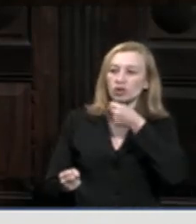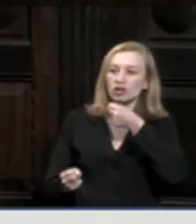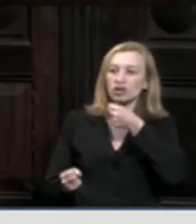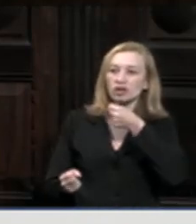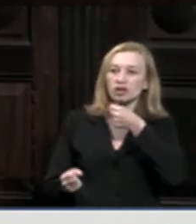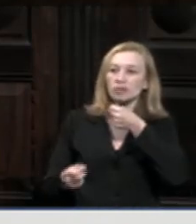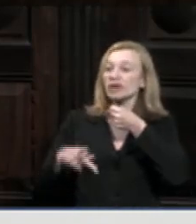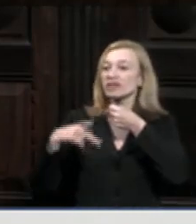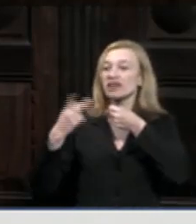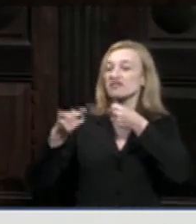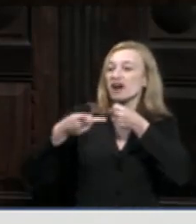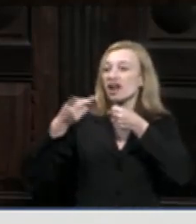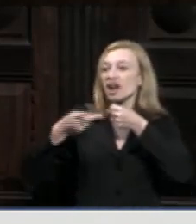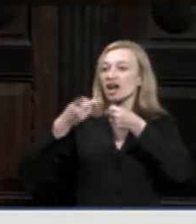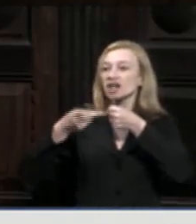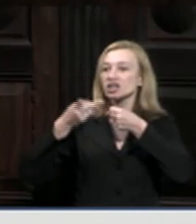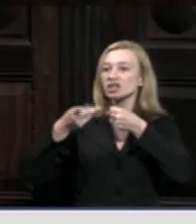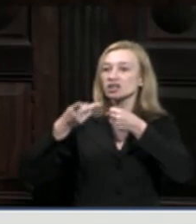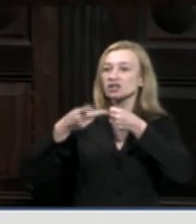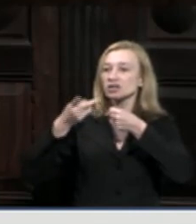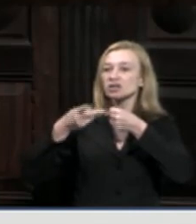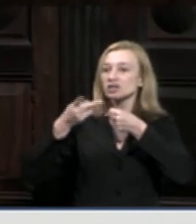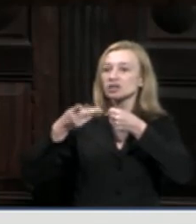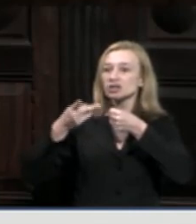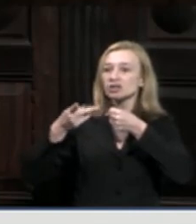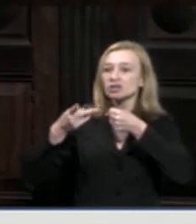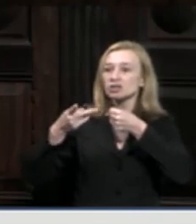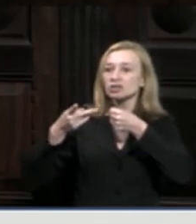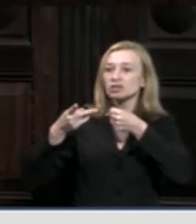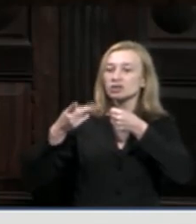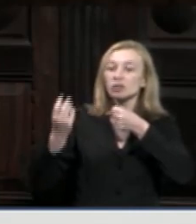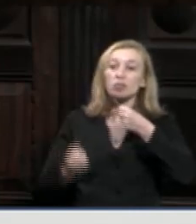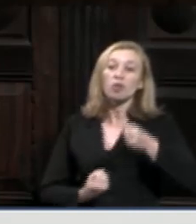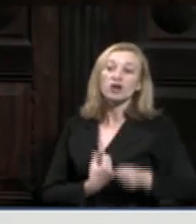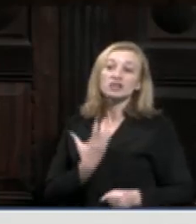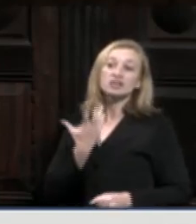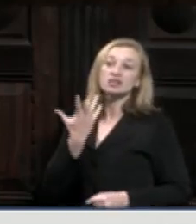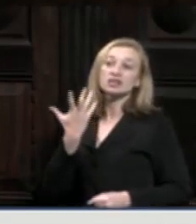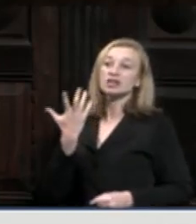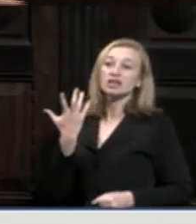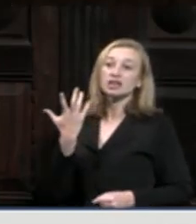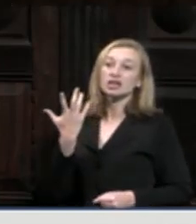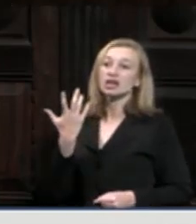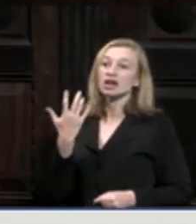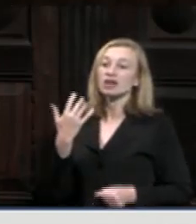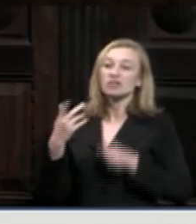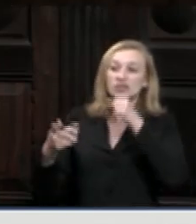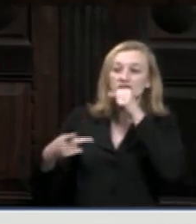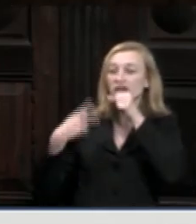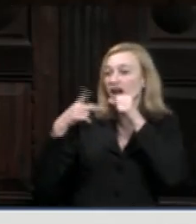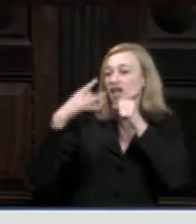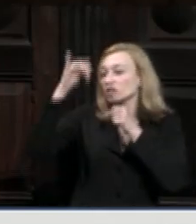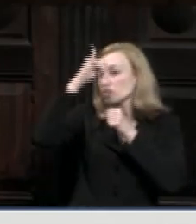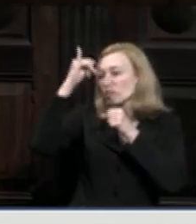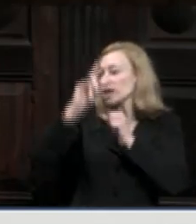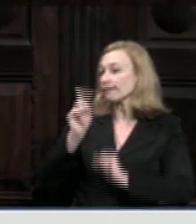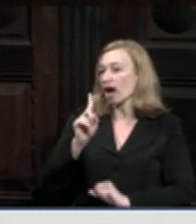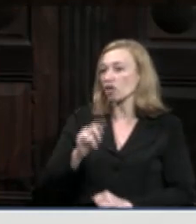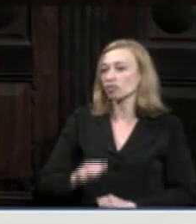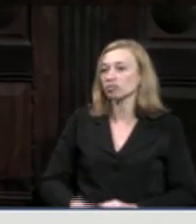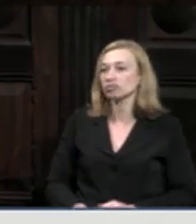para ficar farseando ou falseando aquilo que eu quero dizer. Não.